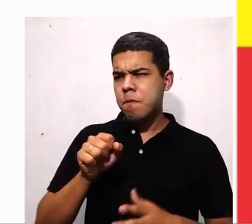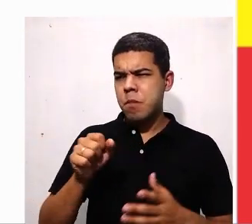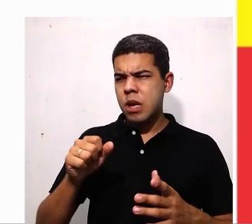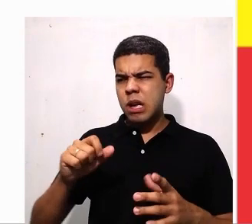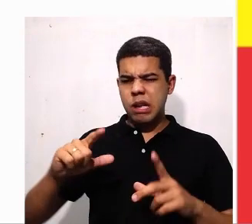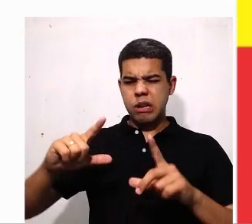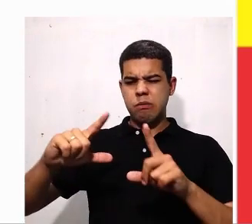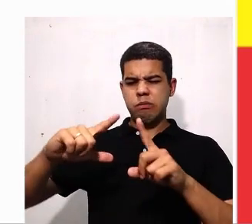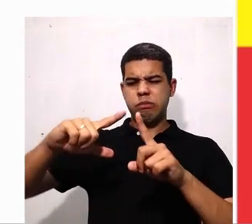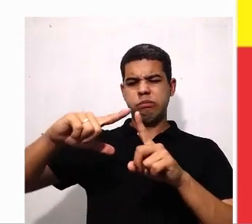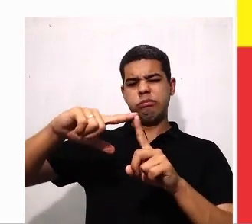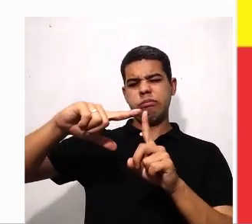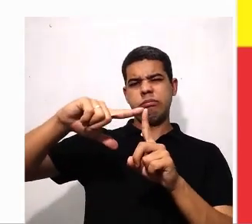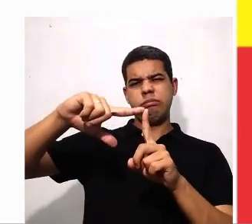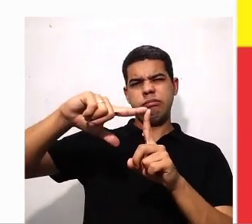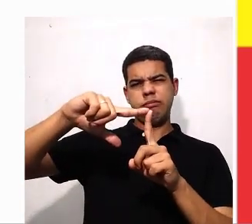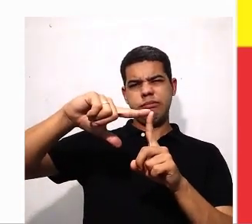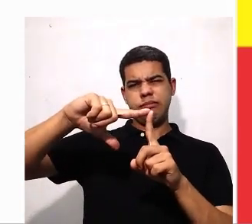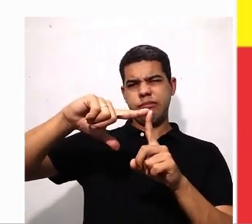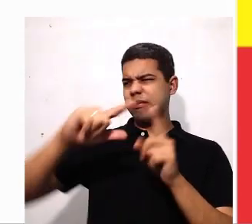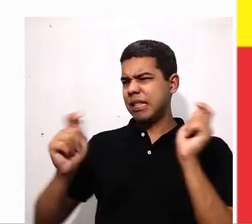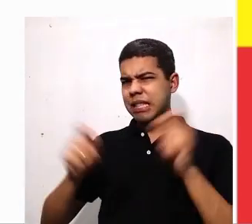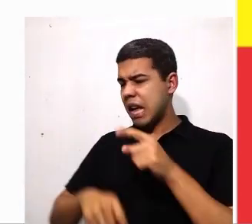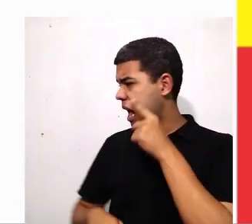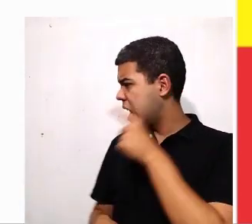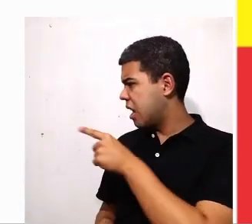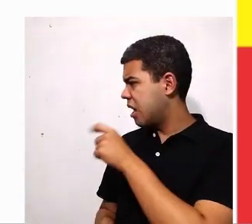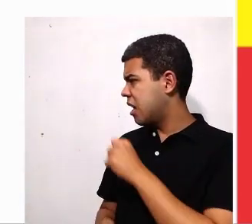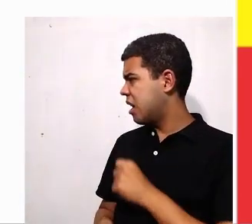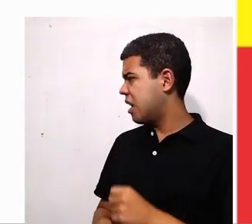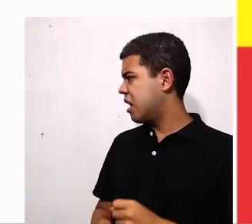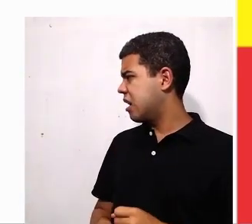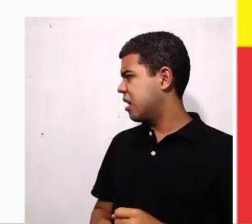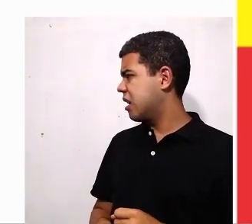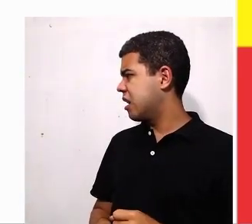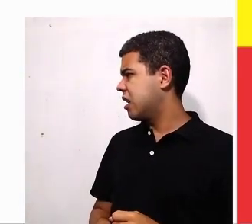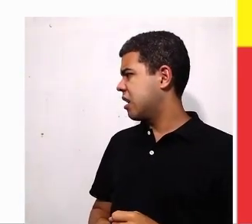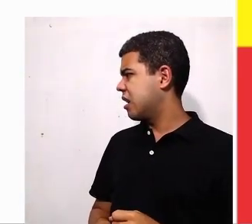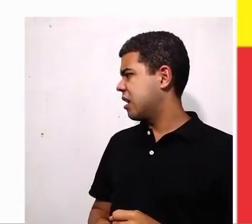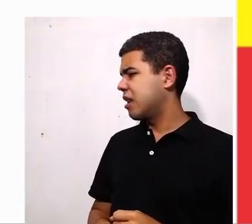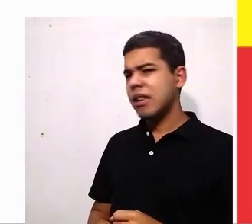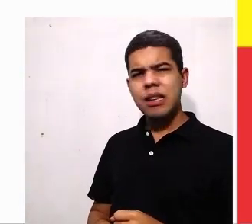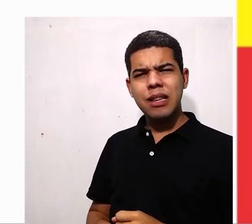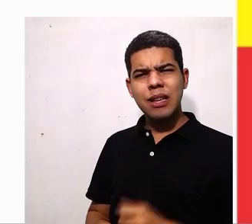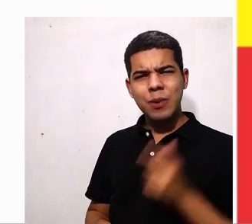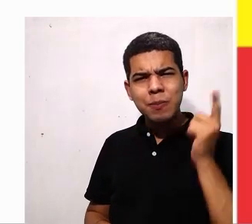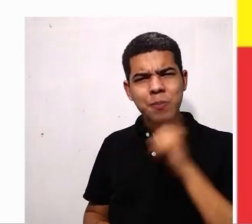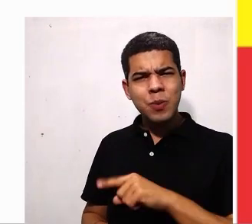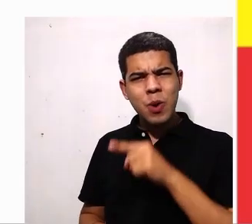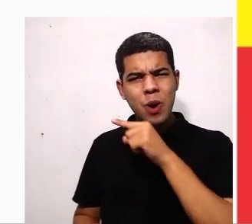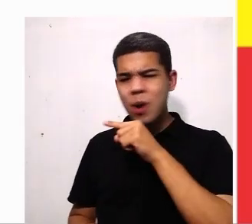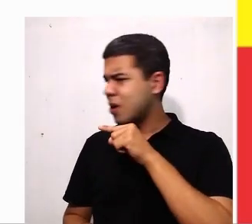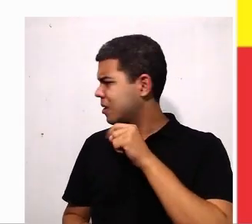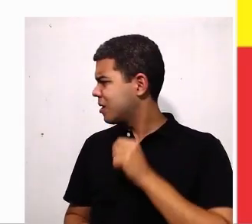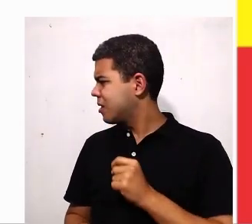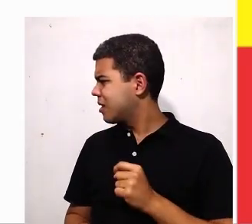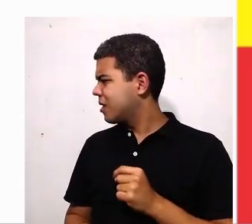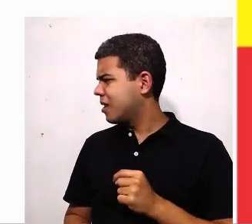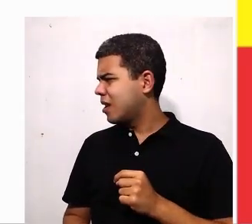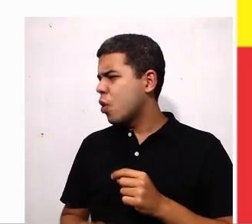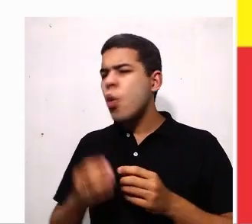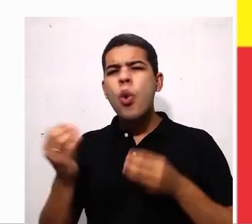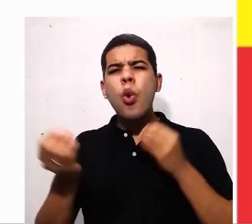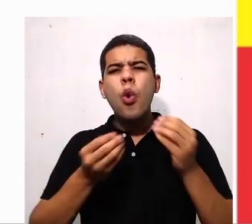será que acontece? Será que podemos construir assim? Como é que eu construo um triângulo? Como é que eu vejo a